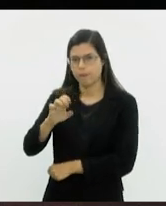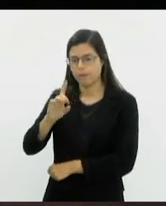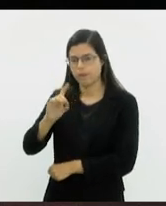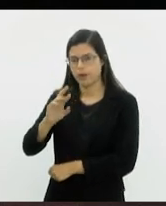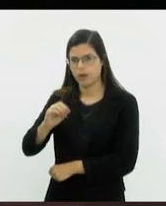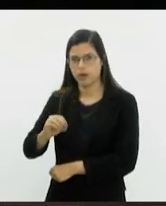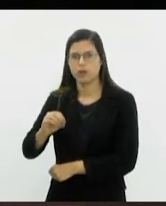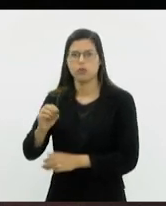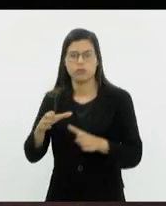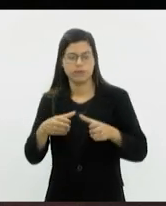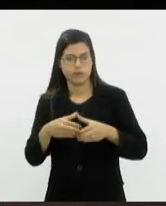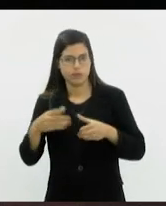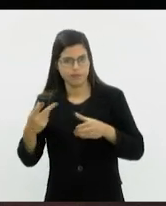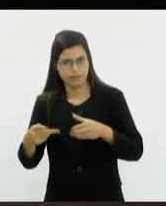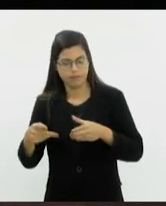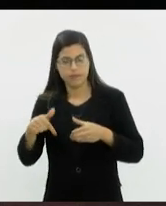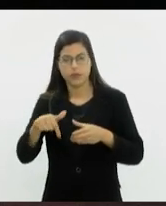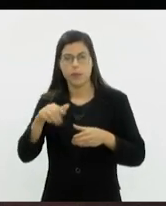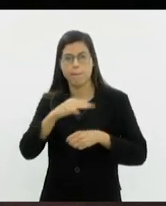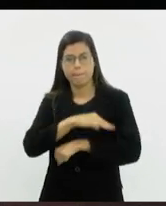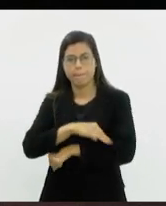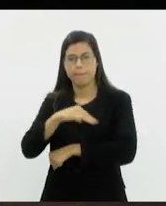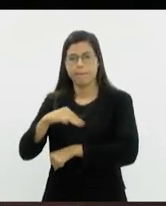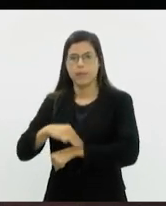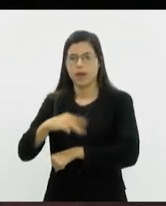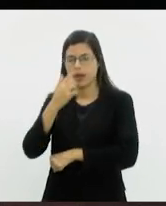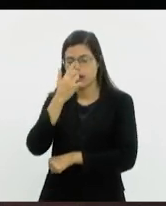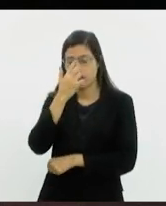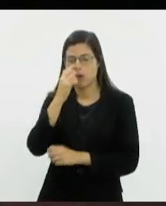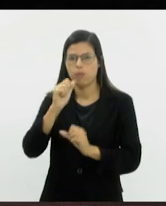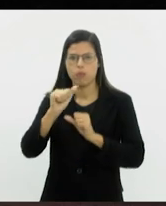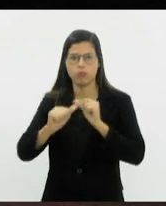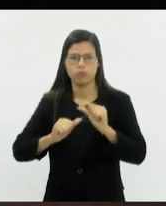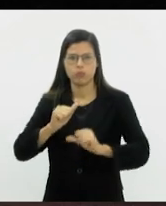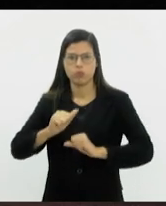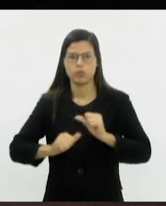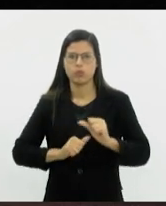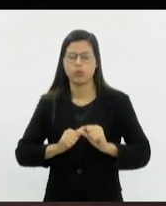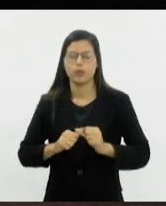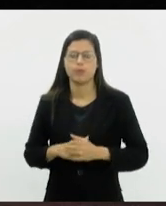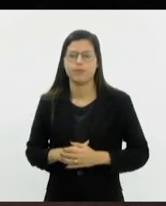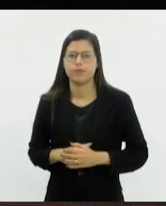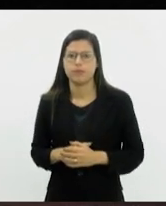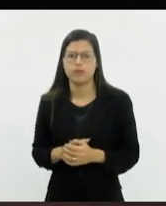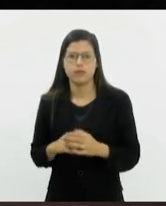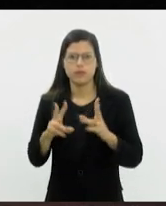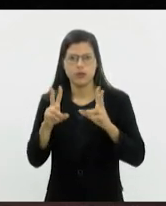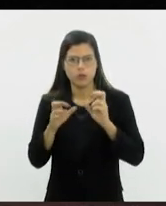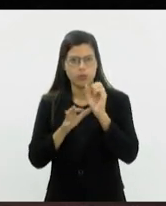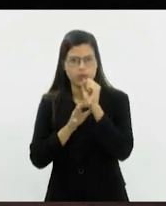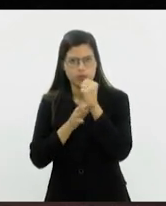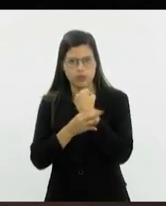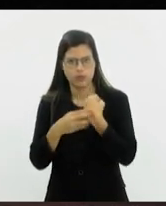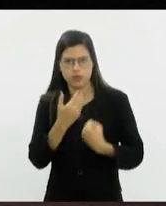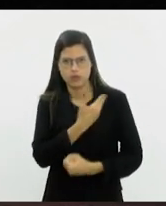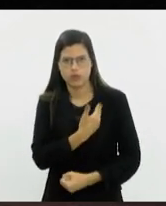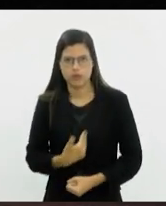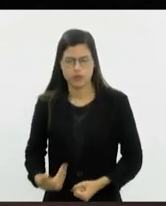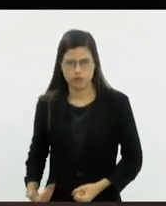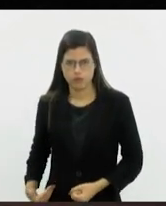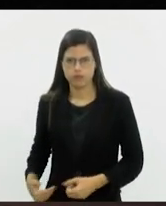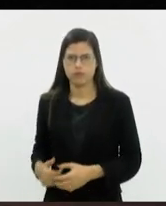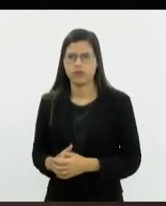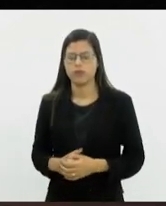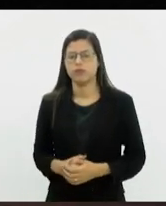Nós temos realmente, Macaé mudou na questão da segurança pública, né?